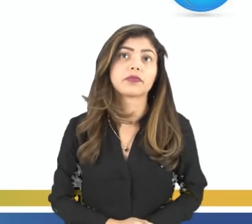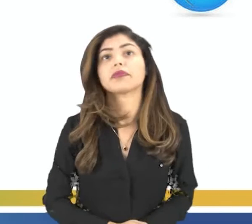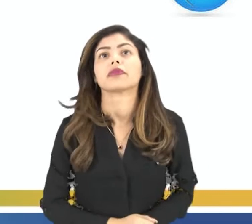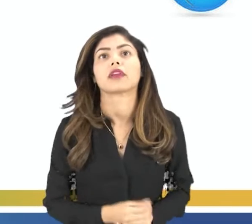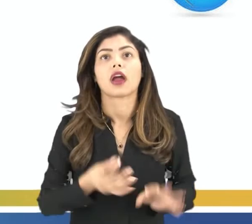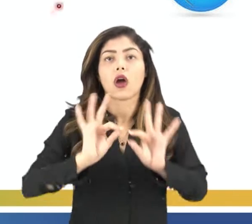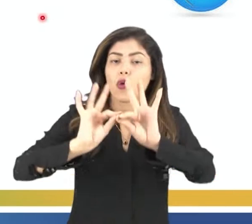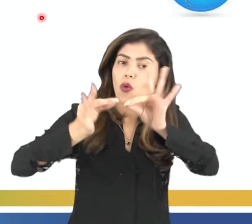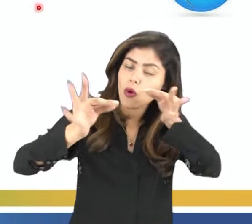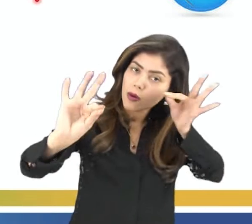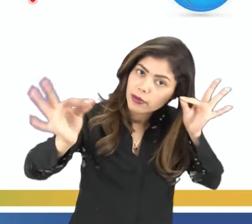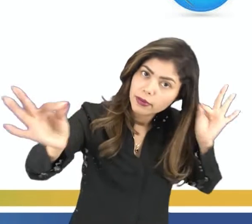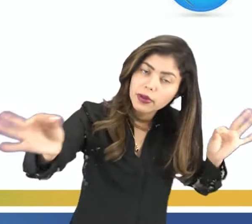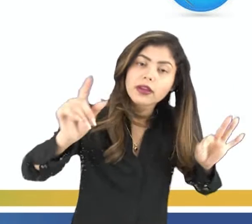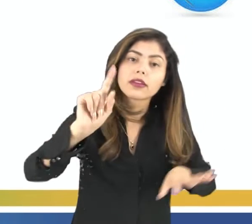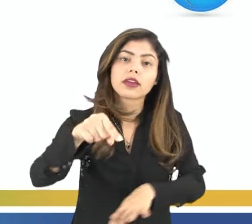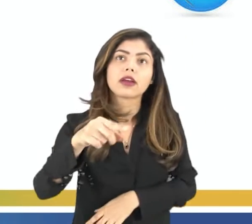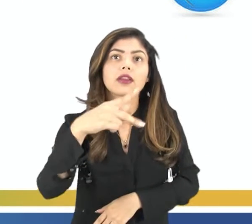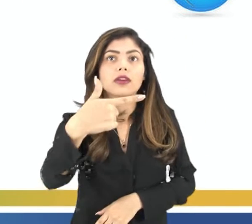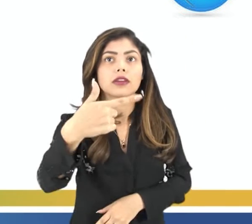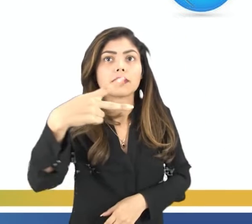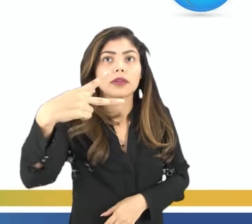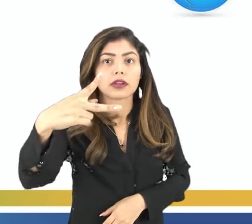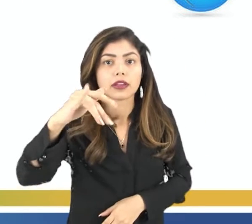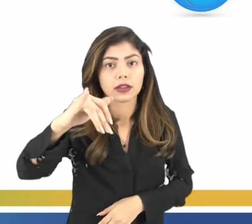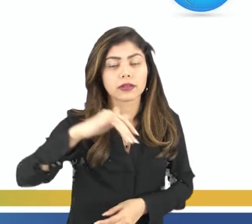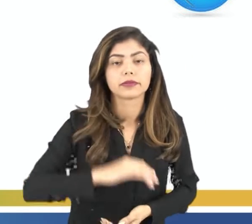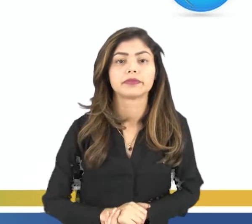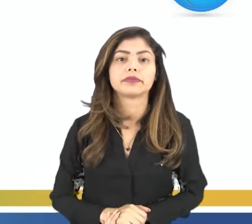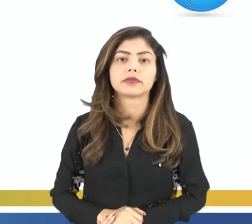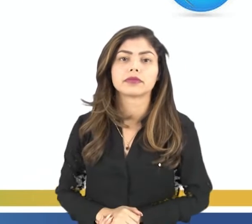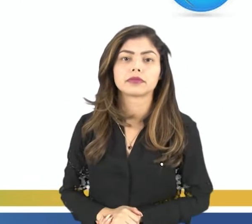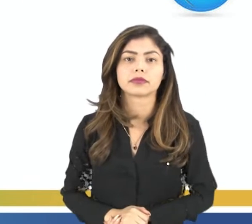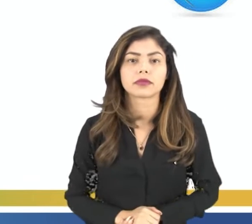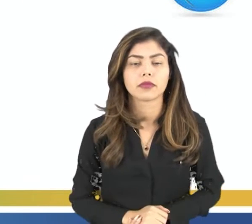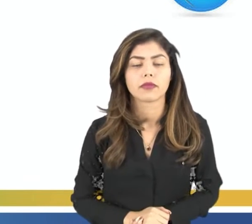Então, o comprimento da circunferência é dado por 2πr.